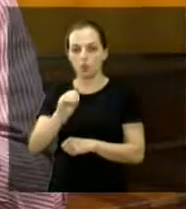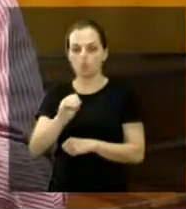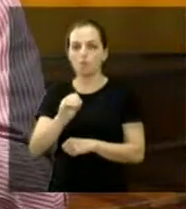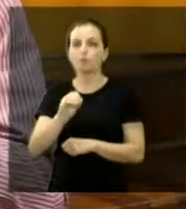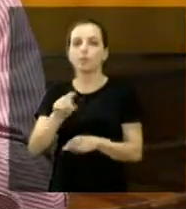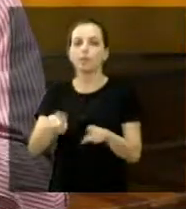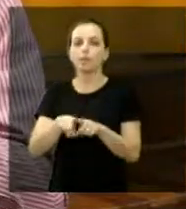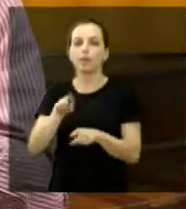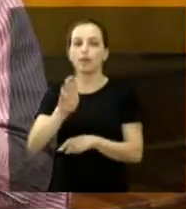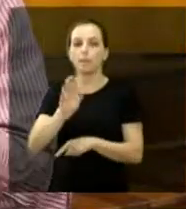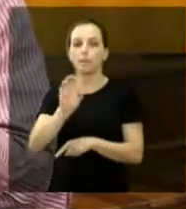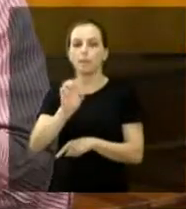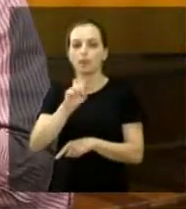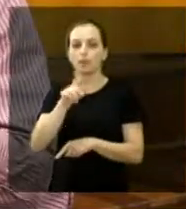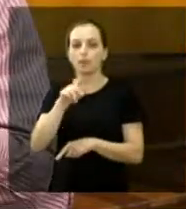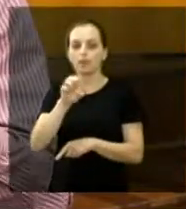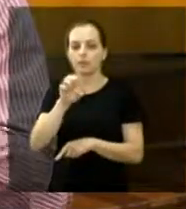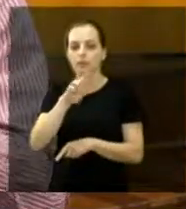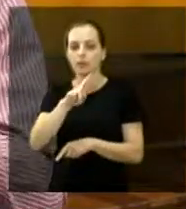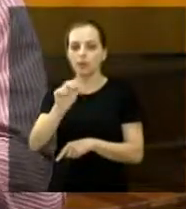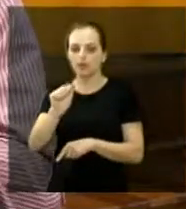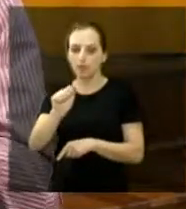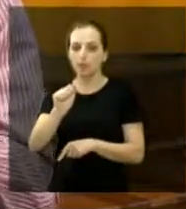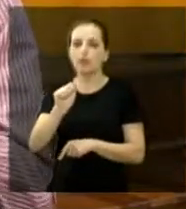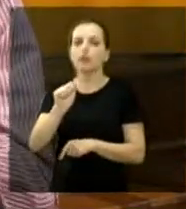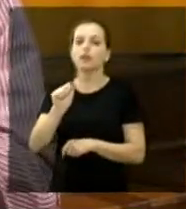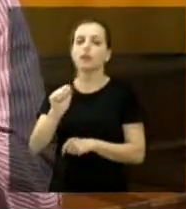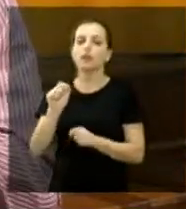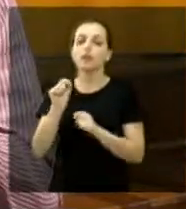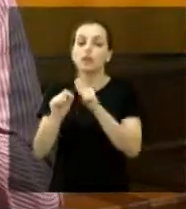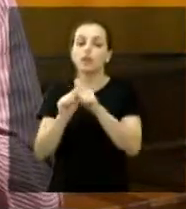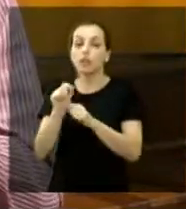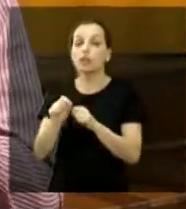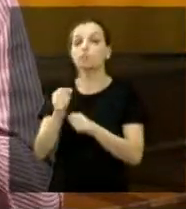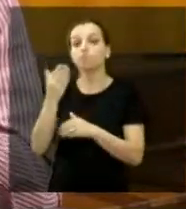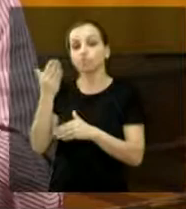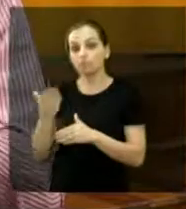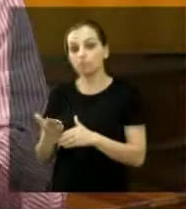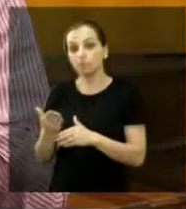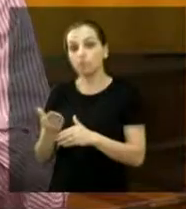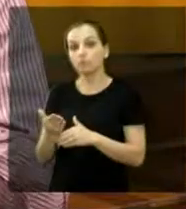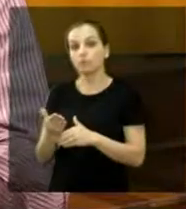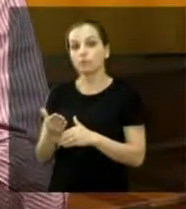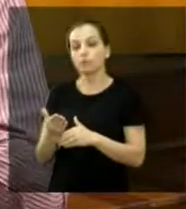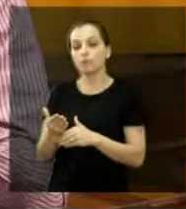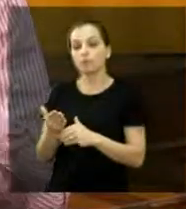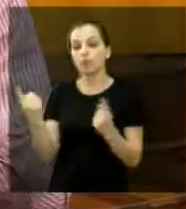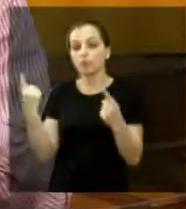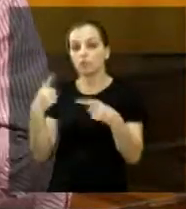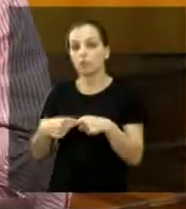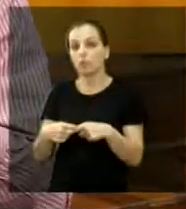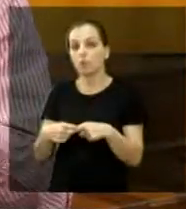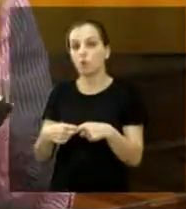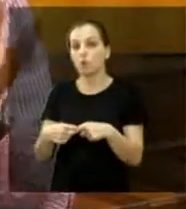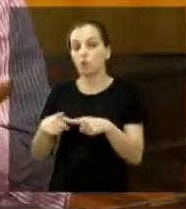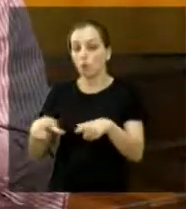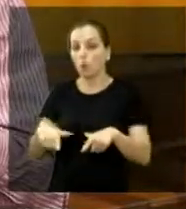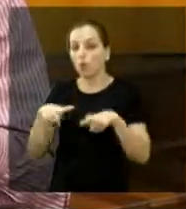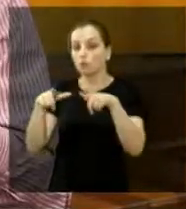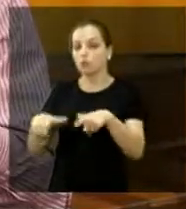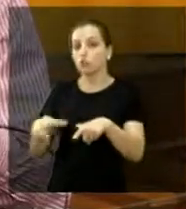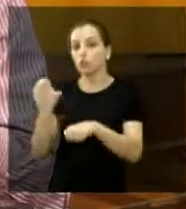depois jogou no São Paulo. Eram todos lá de Guaraci. E o Guaraci foi disputar o título do estado de